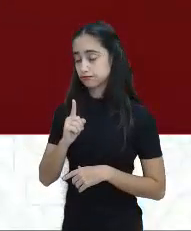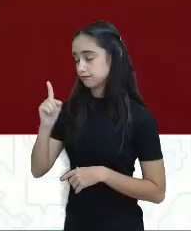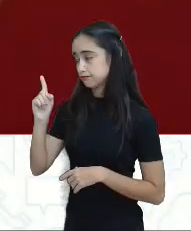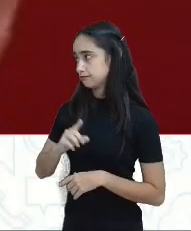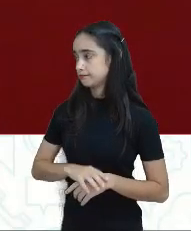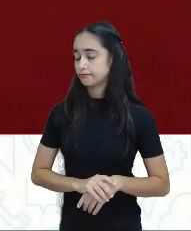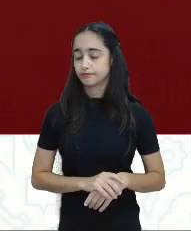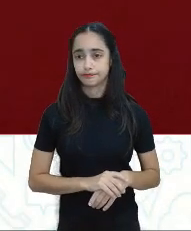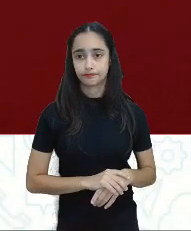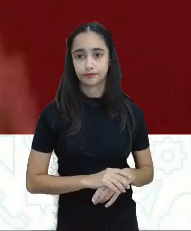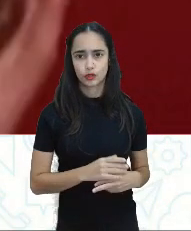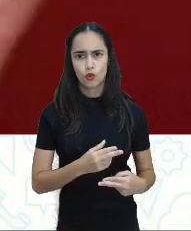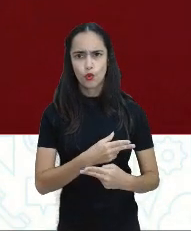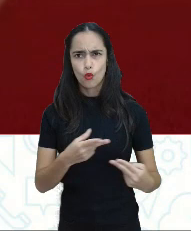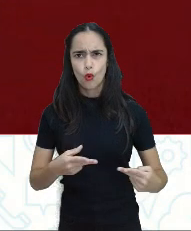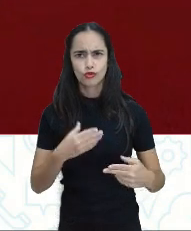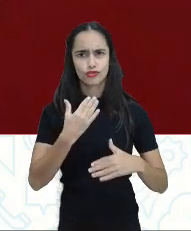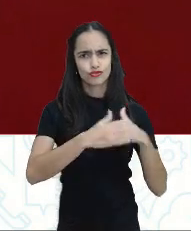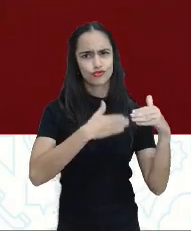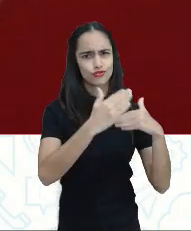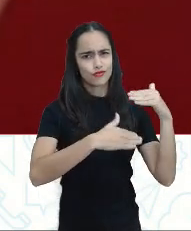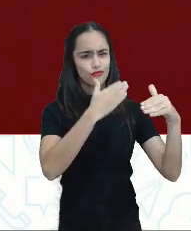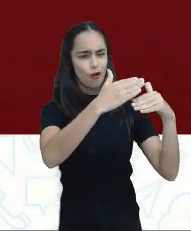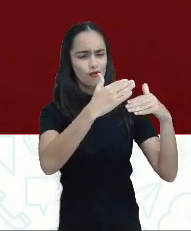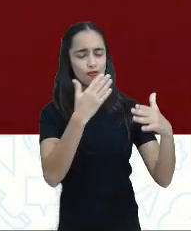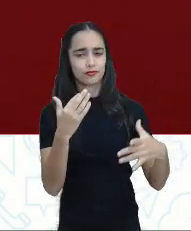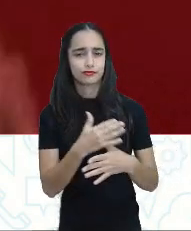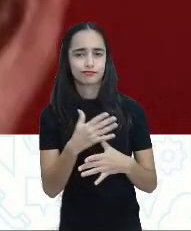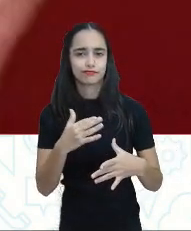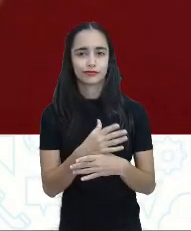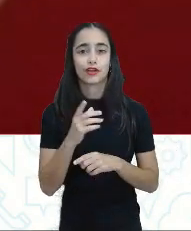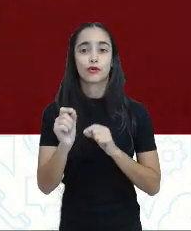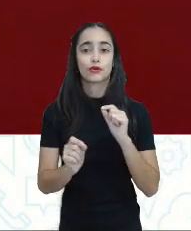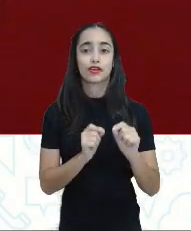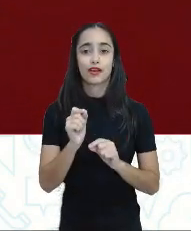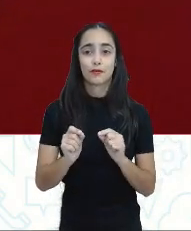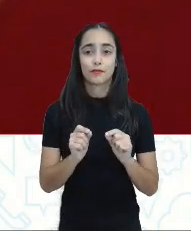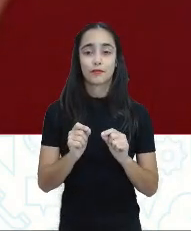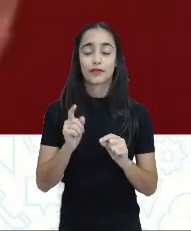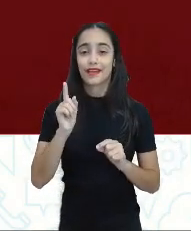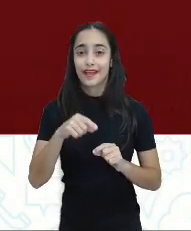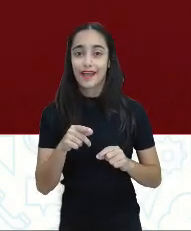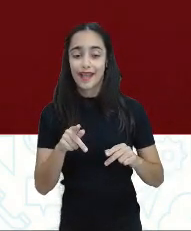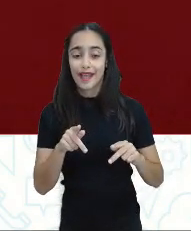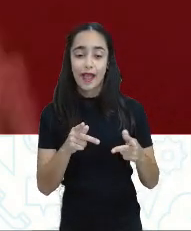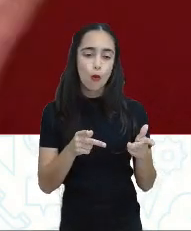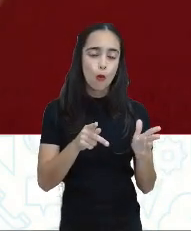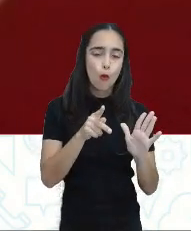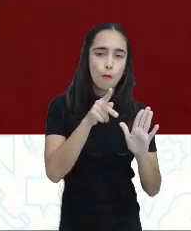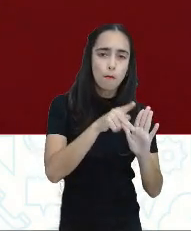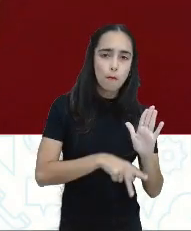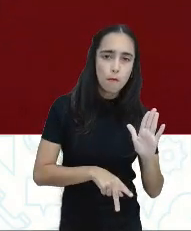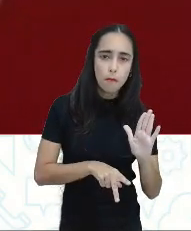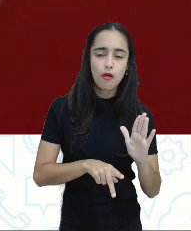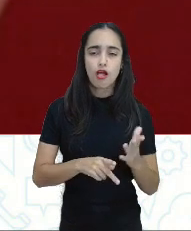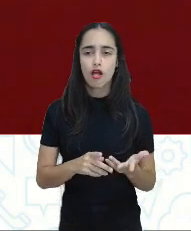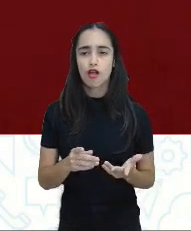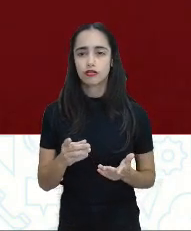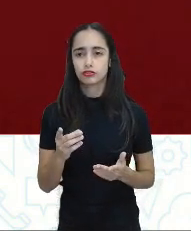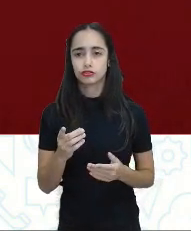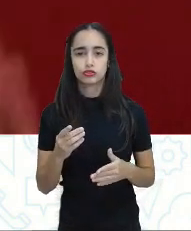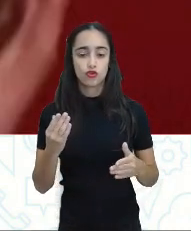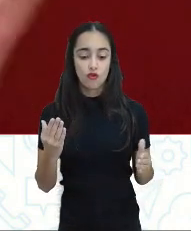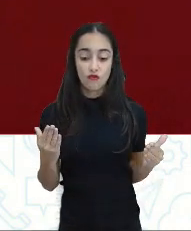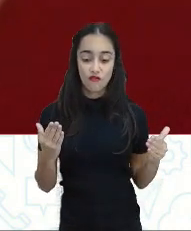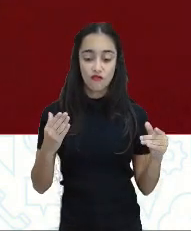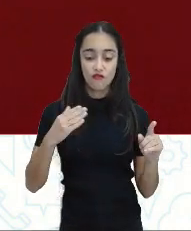instrumentos, né, de desenvolvimento urbano é o nosso querido plano diretor, que a gente vai se debruçar por ele, não vai ser hoje, mas a